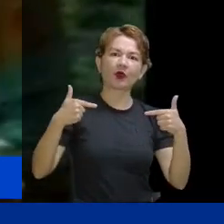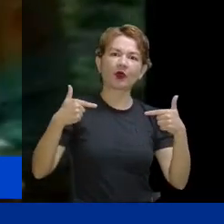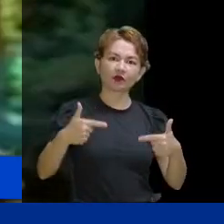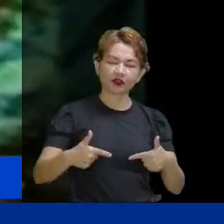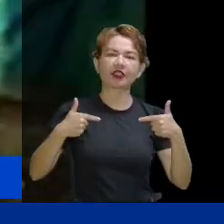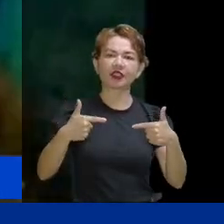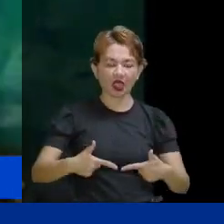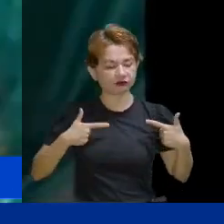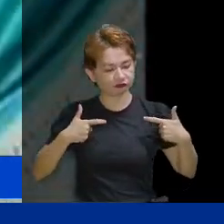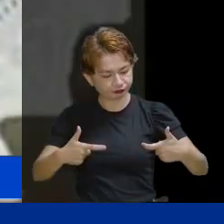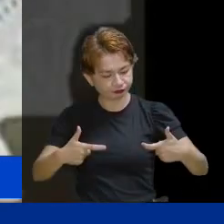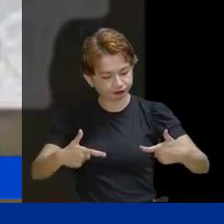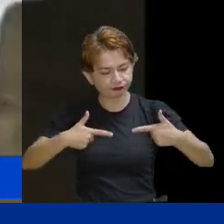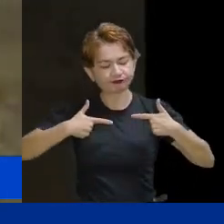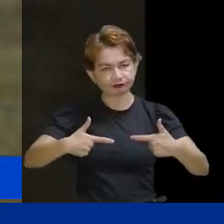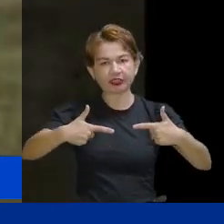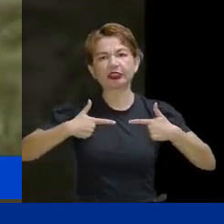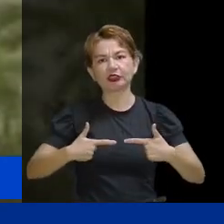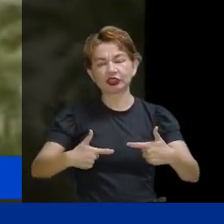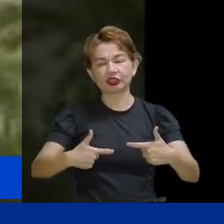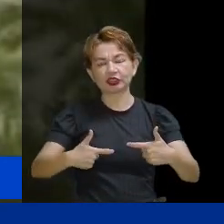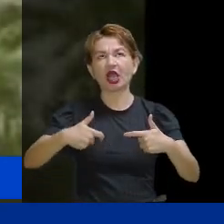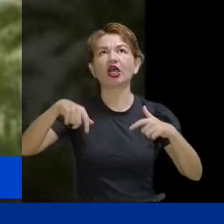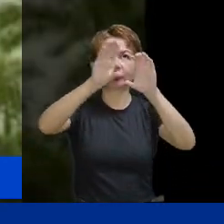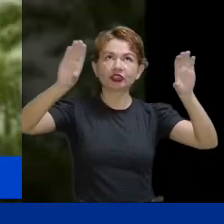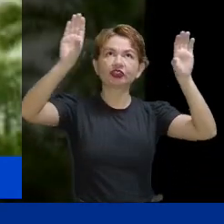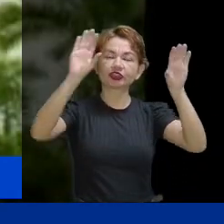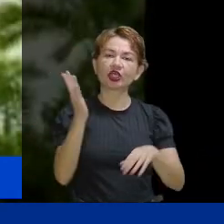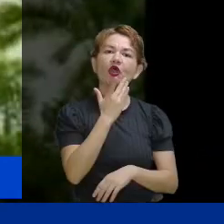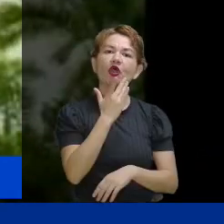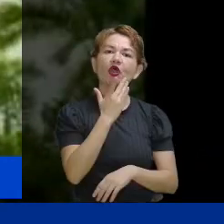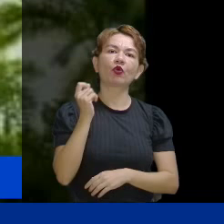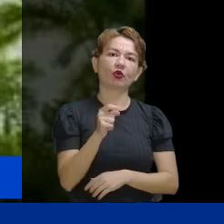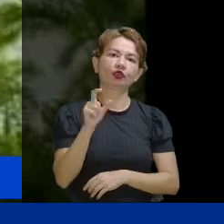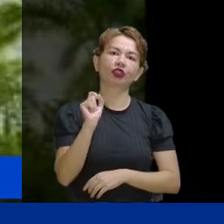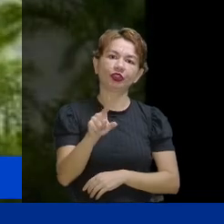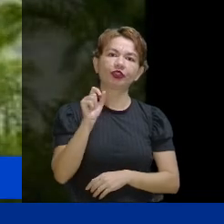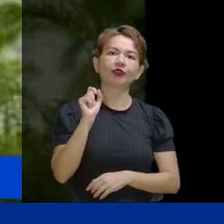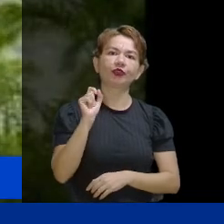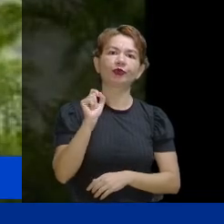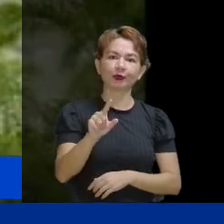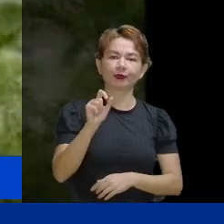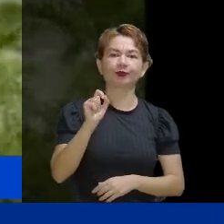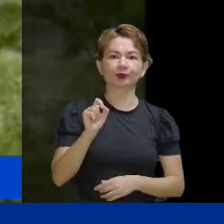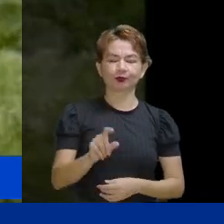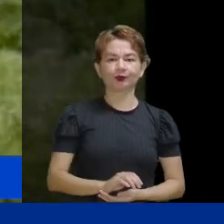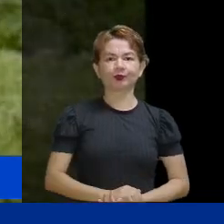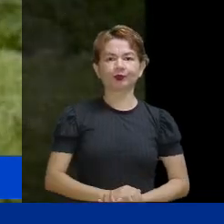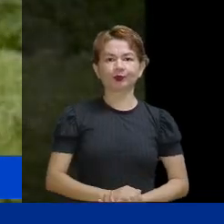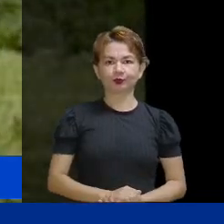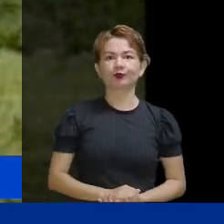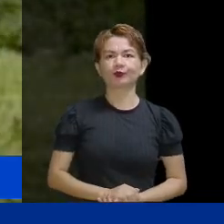a porfia pelejar neste céu cor de anil.